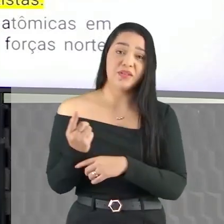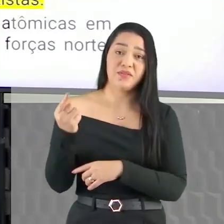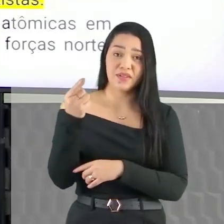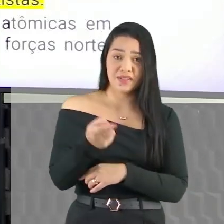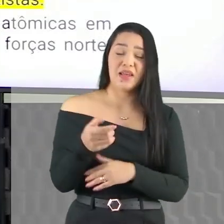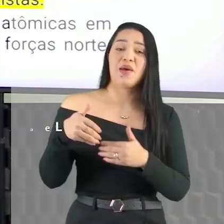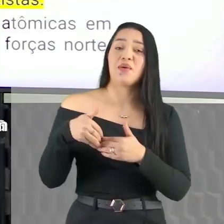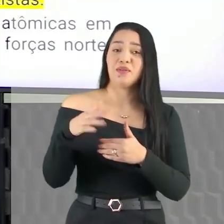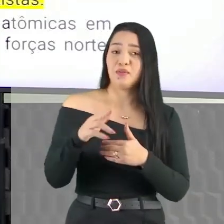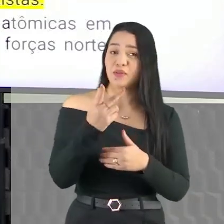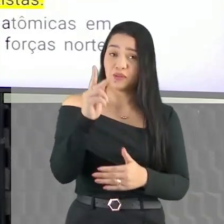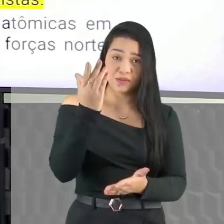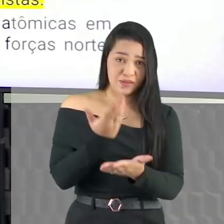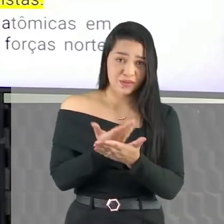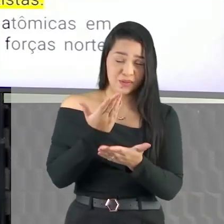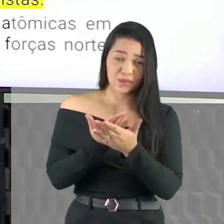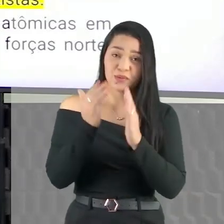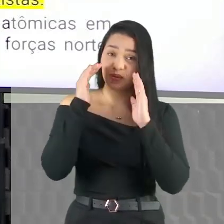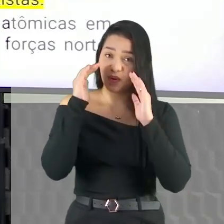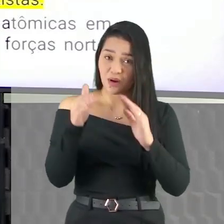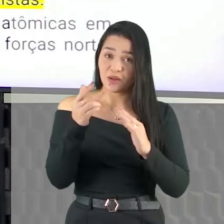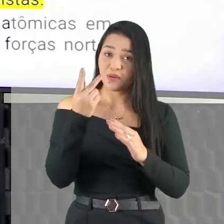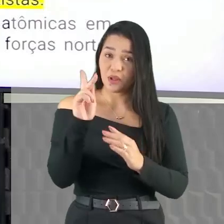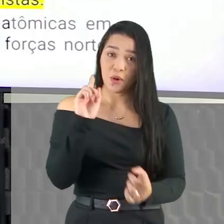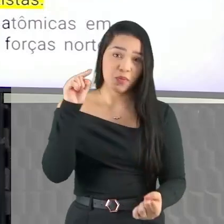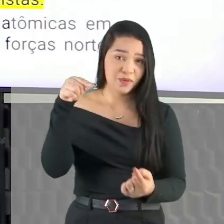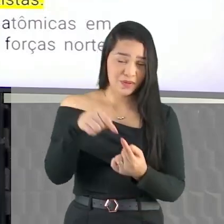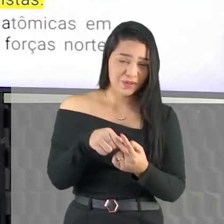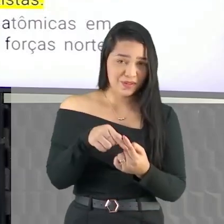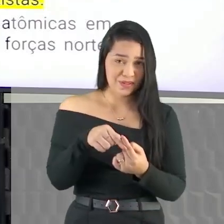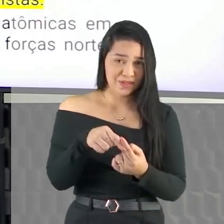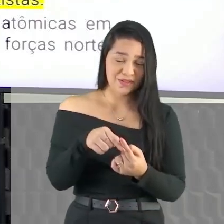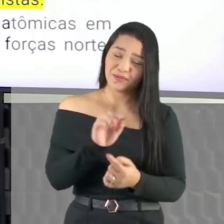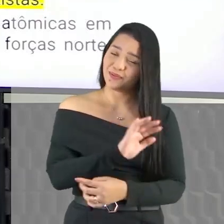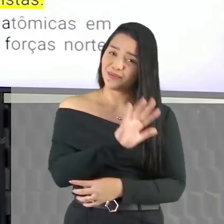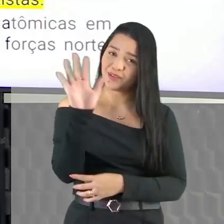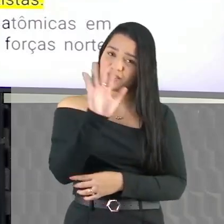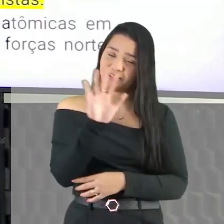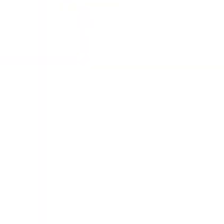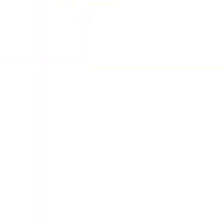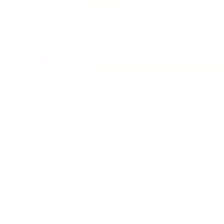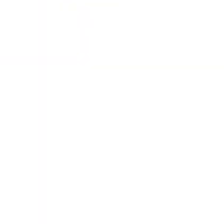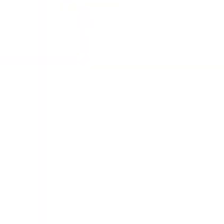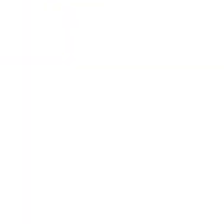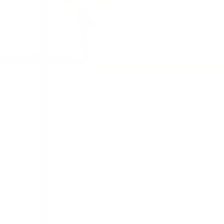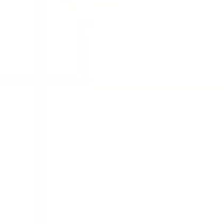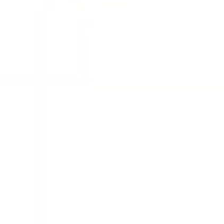você continue nos seus estudos focando no seu propósito, no seu objetivo. Até a próxima aula.